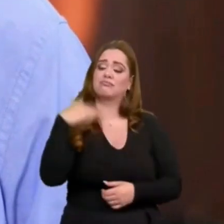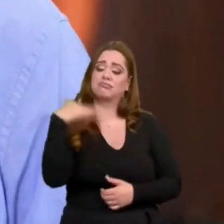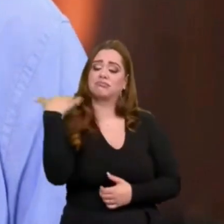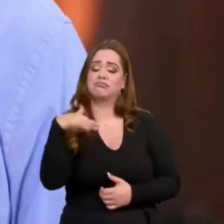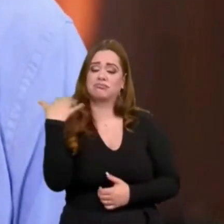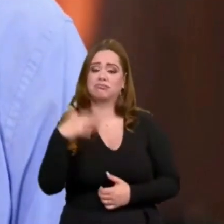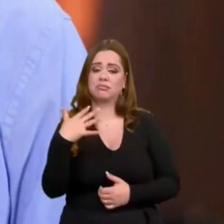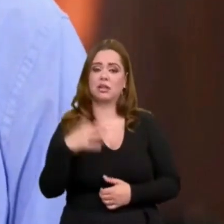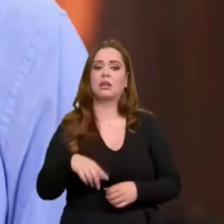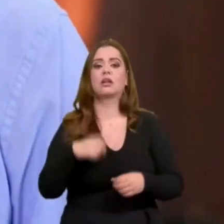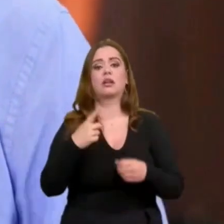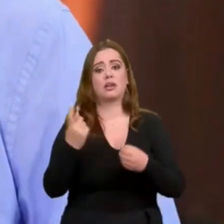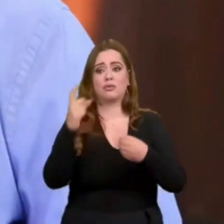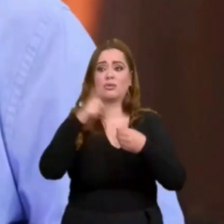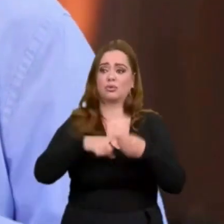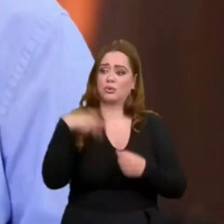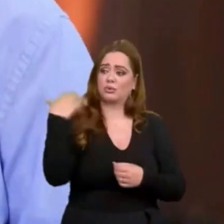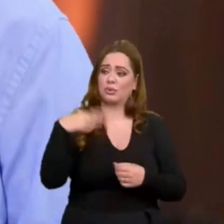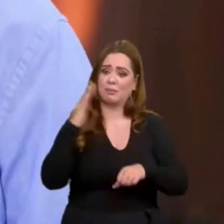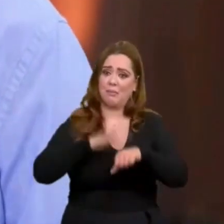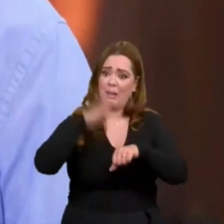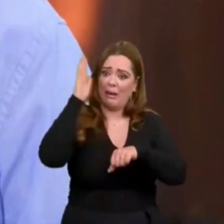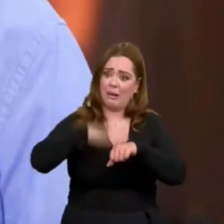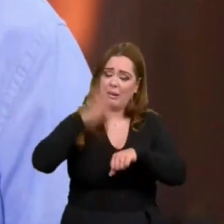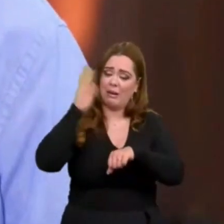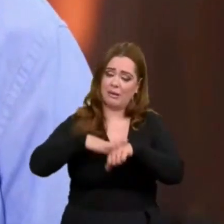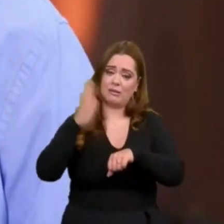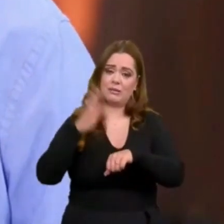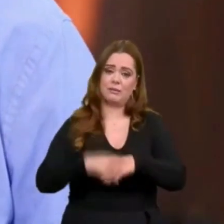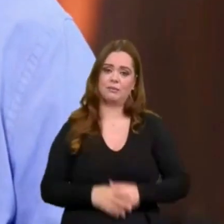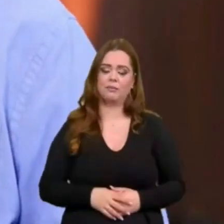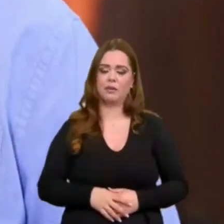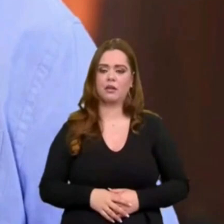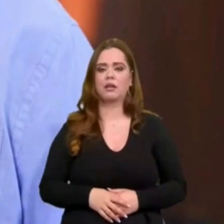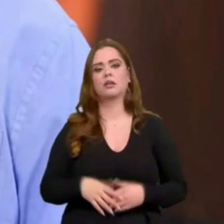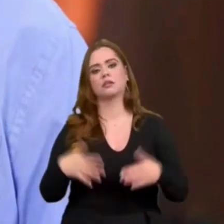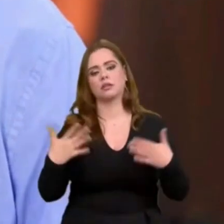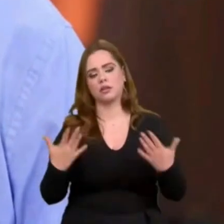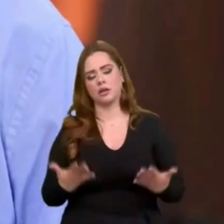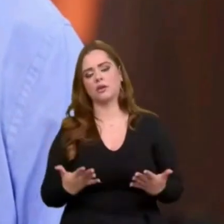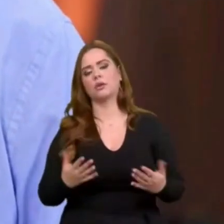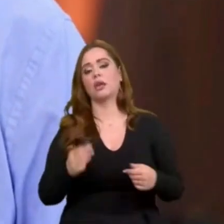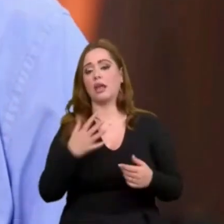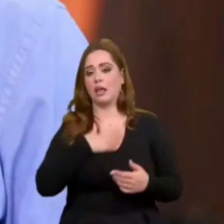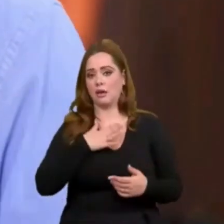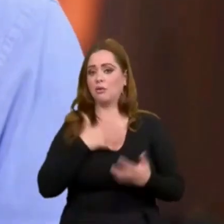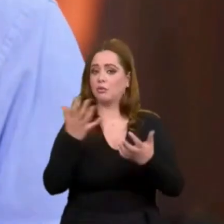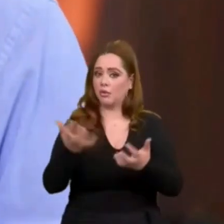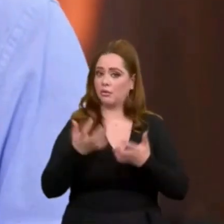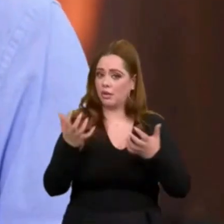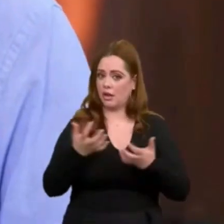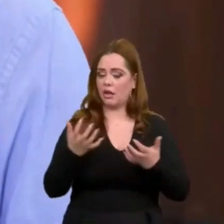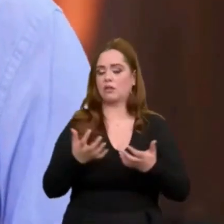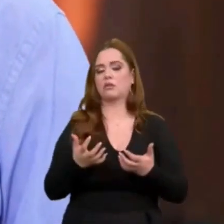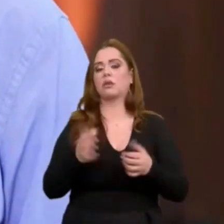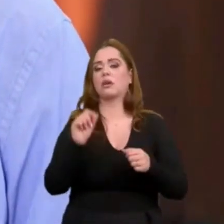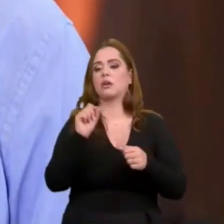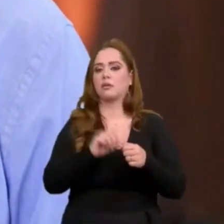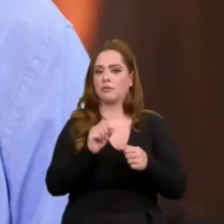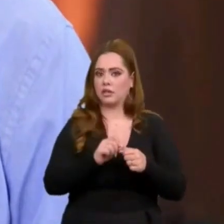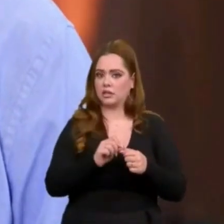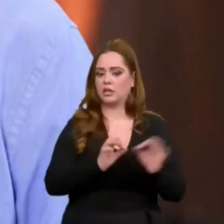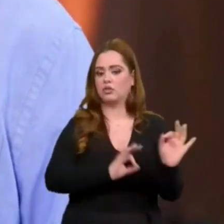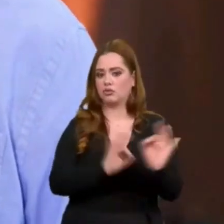mais. Tá? Eu vou fazer um novo procedimento. Eu quero fazer um novo procedimento e estou me preparando